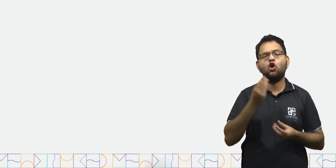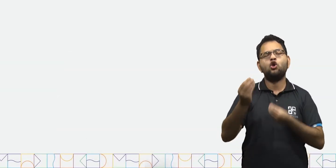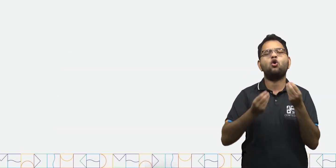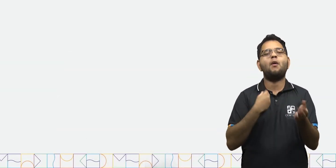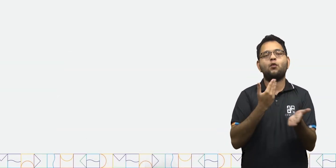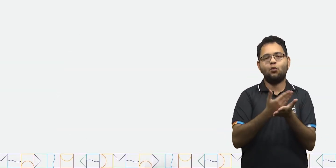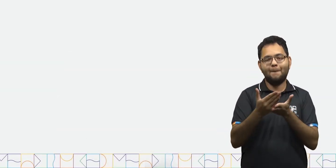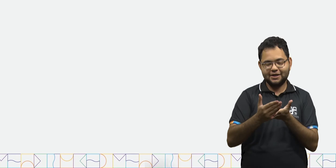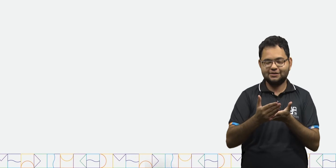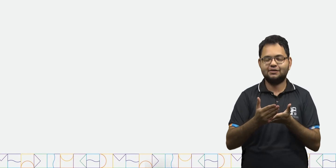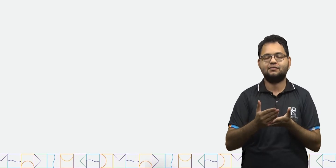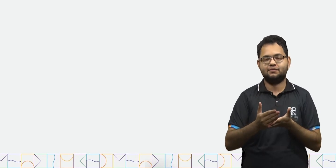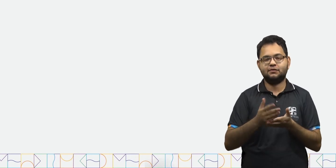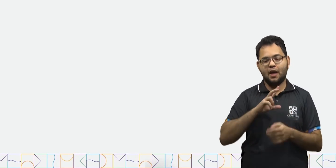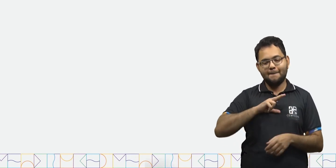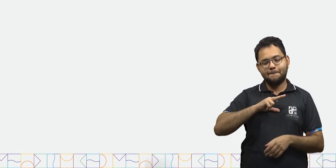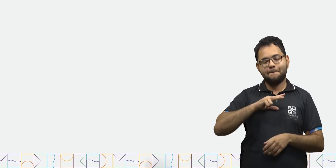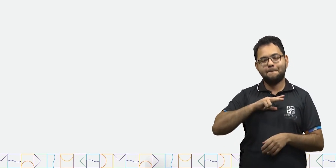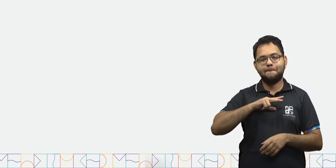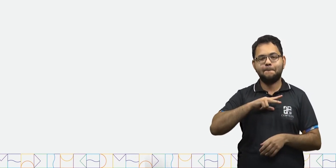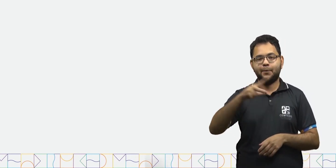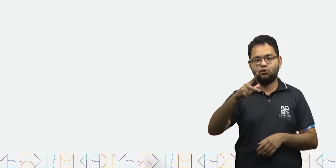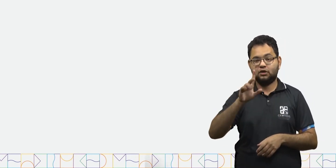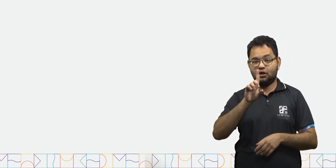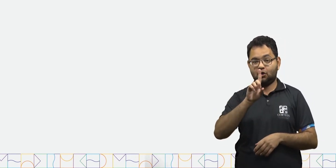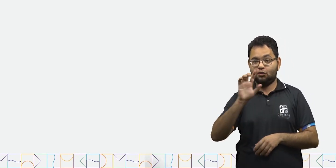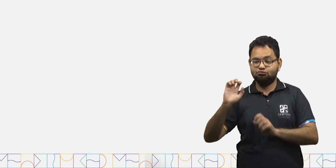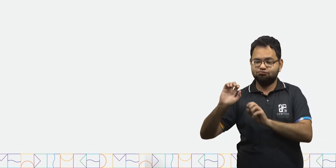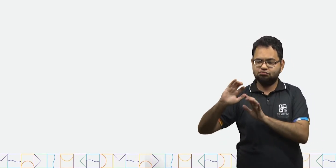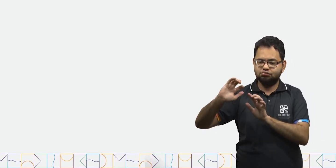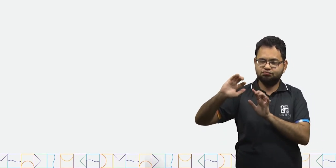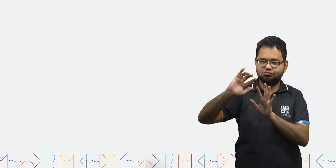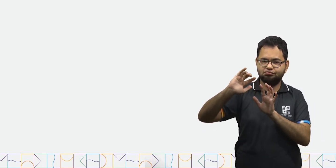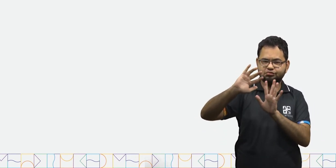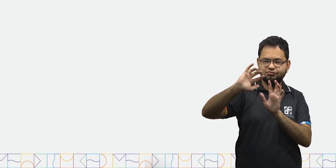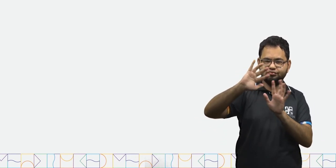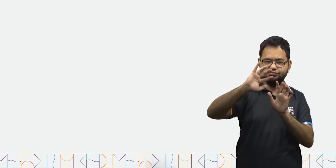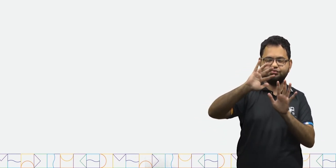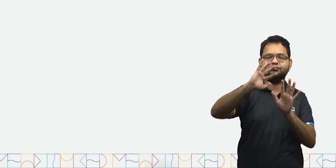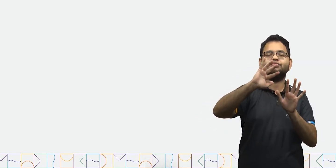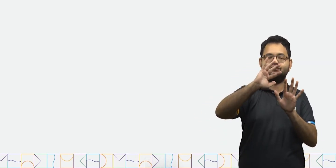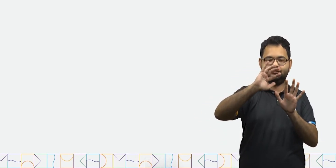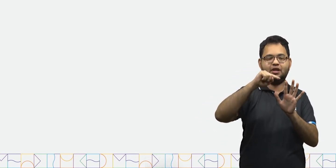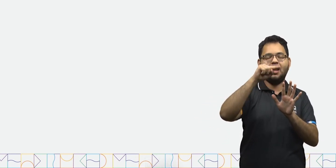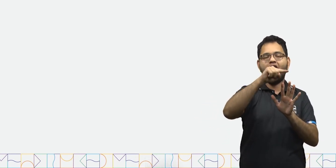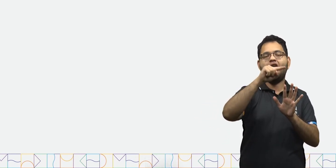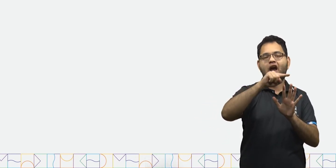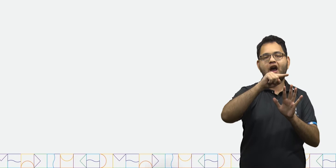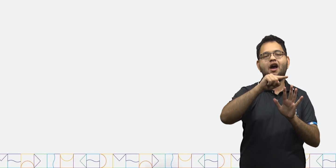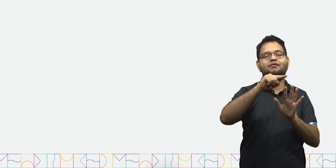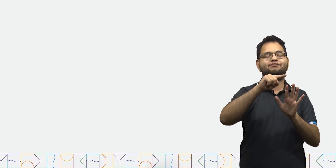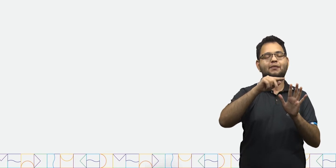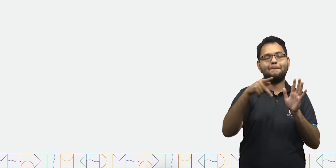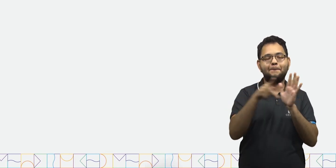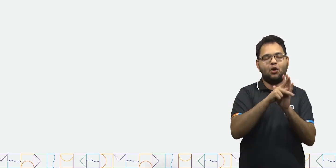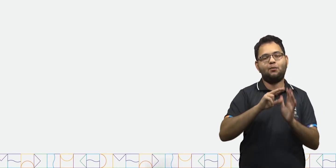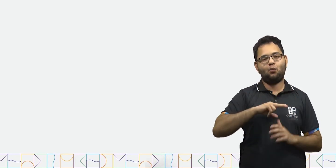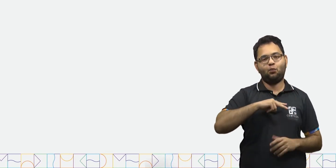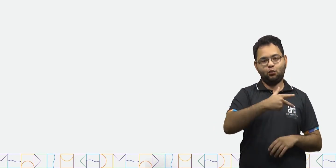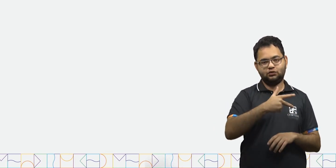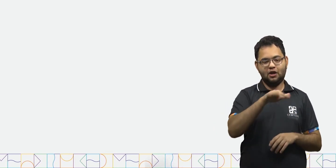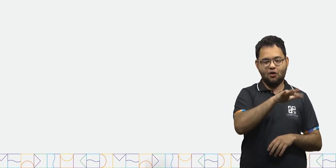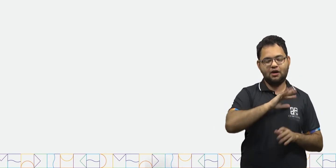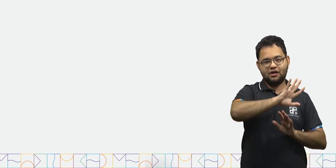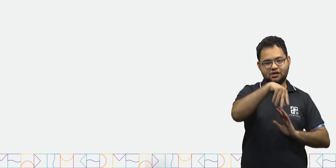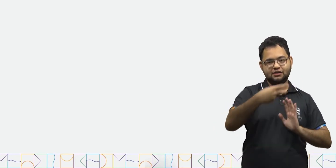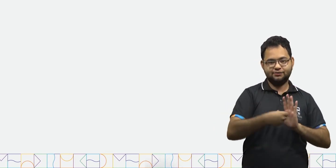ocupação se deu com o avanço de Portugal para o oeste da sua colônia, até que a Amazônia tornasse posse de Portugal. Os